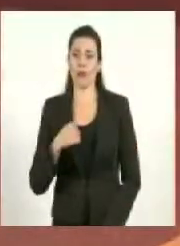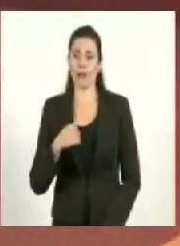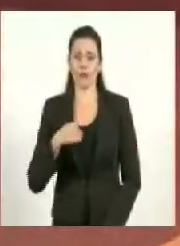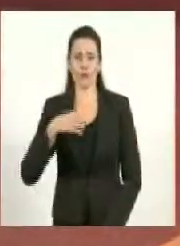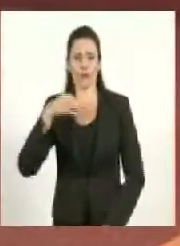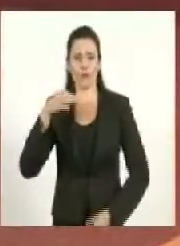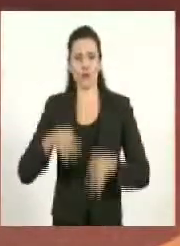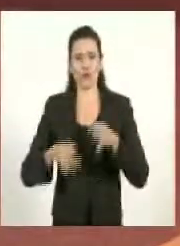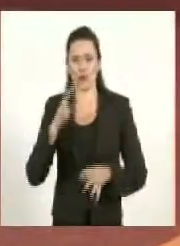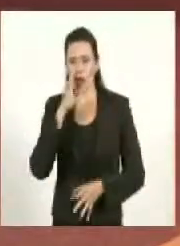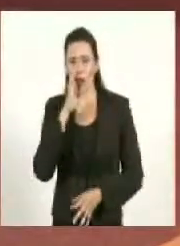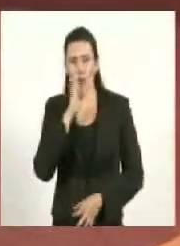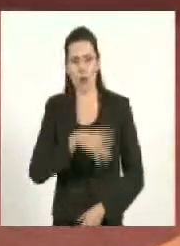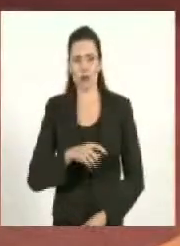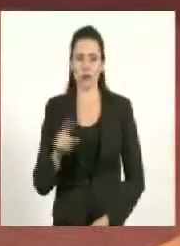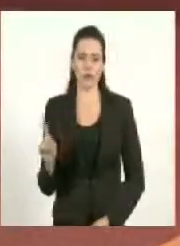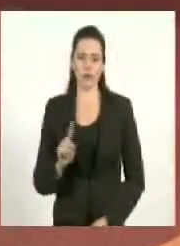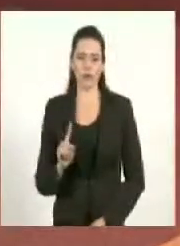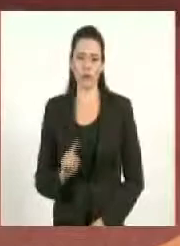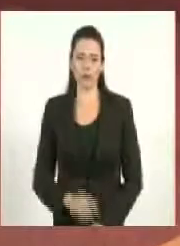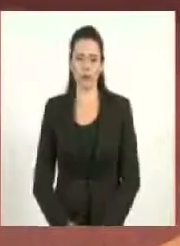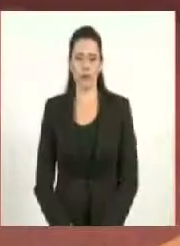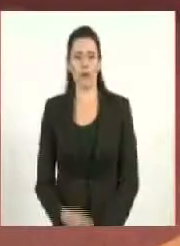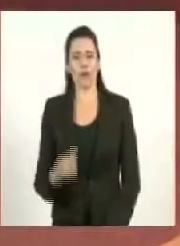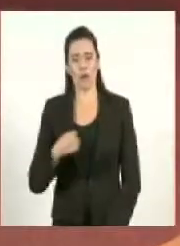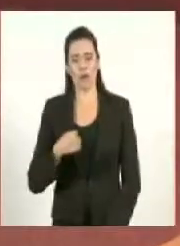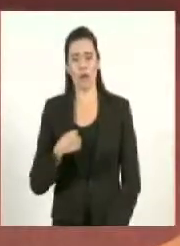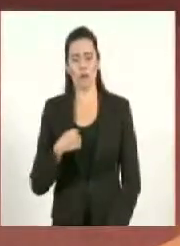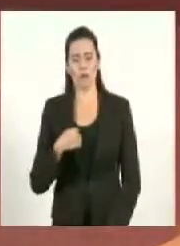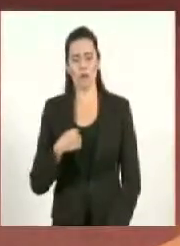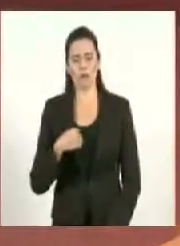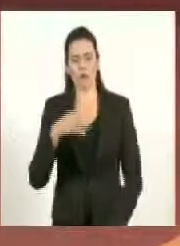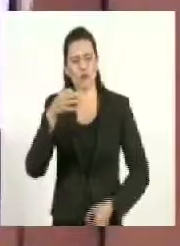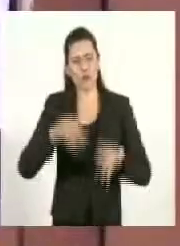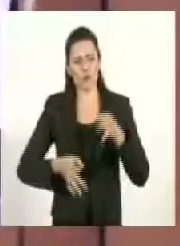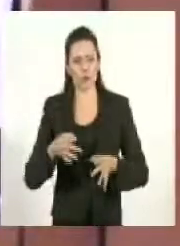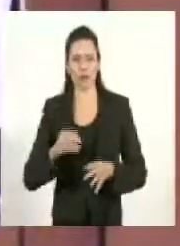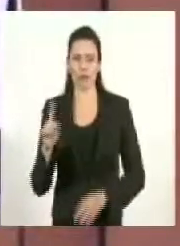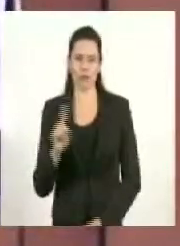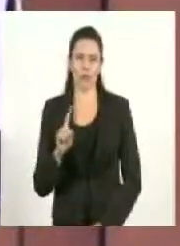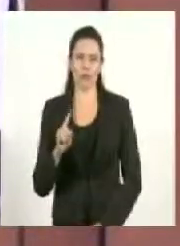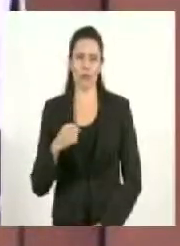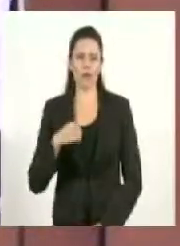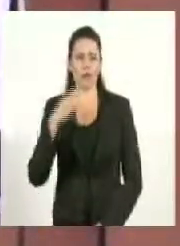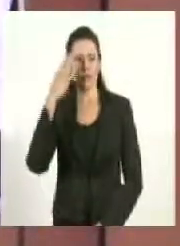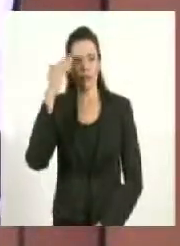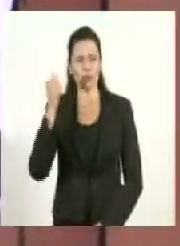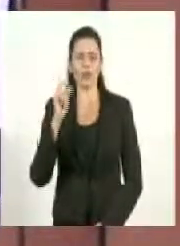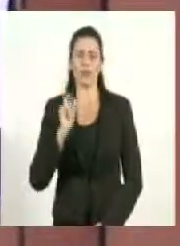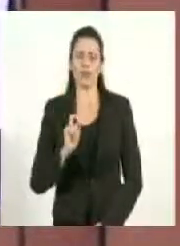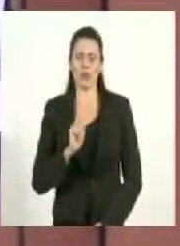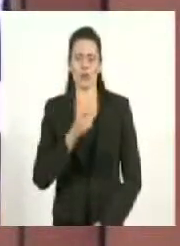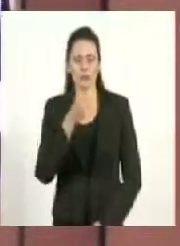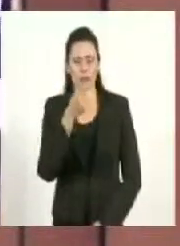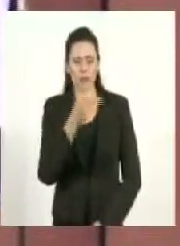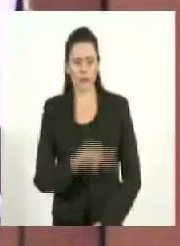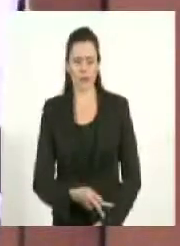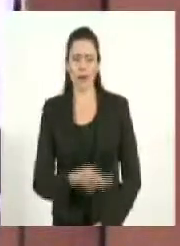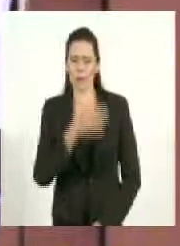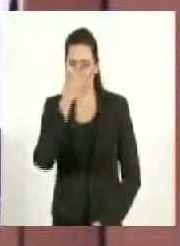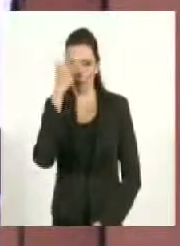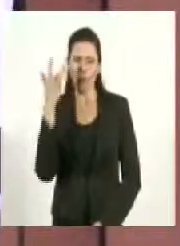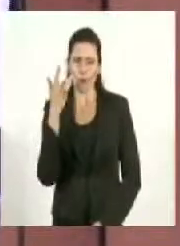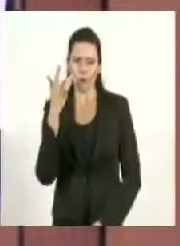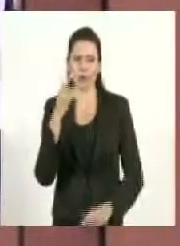o responsável por isso também deve estar com um sofrimento insuportável, porque carregar uma culpa como essa para o resto da